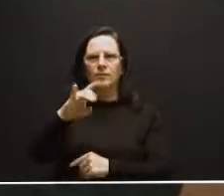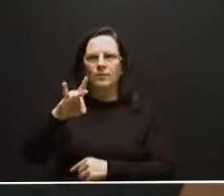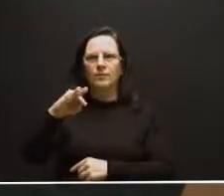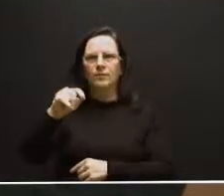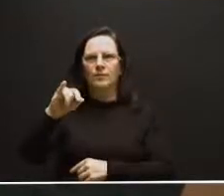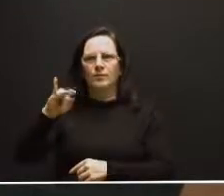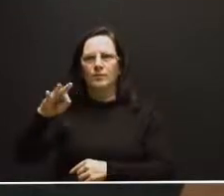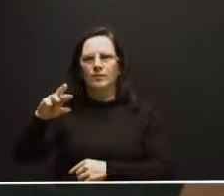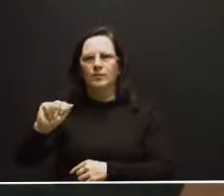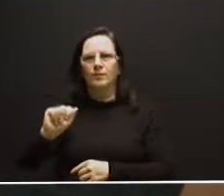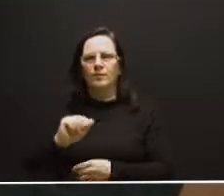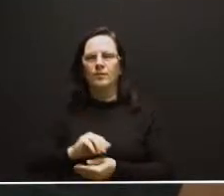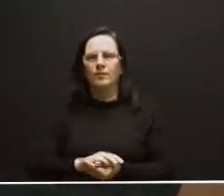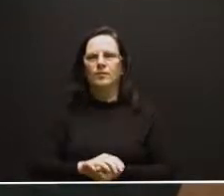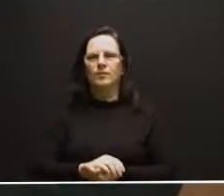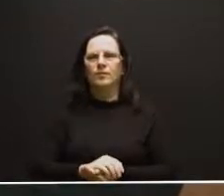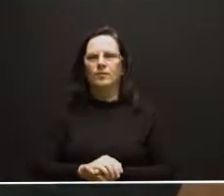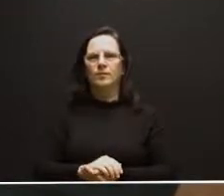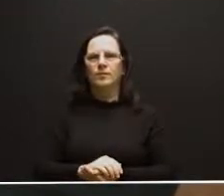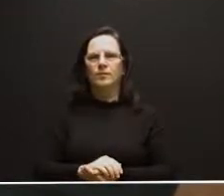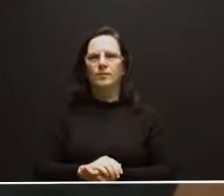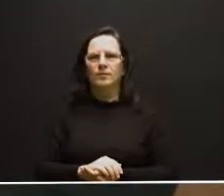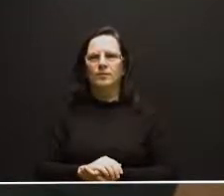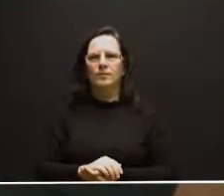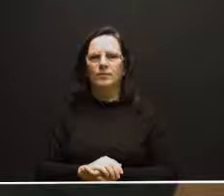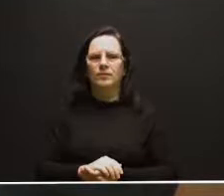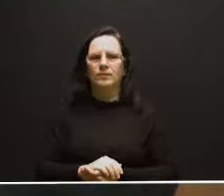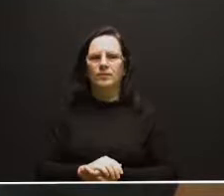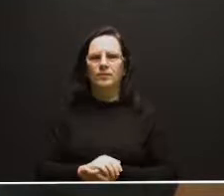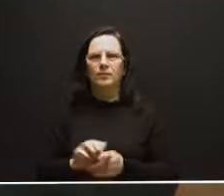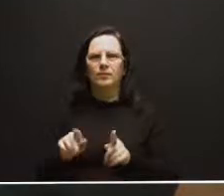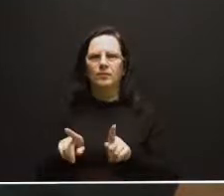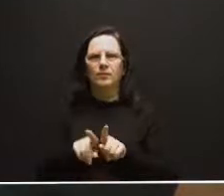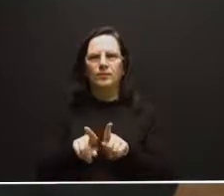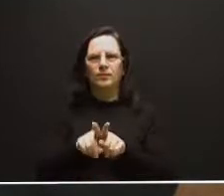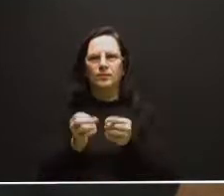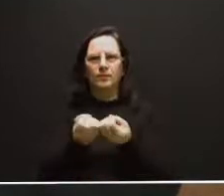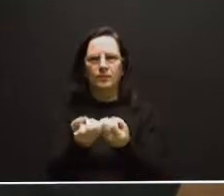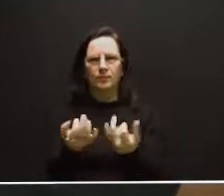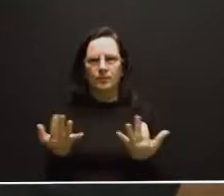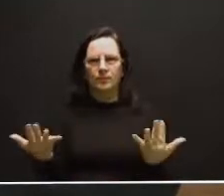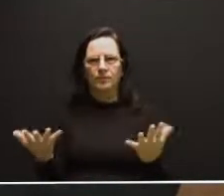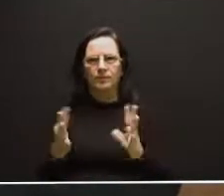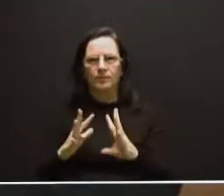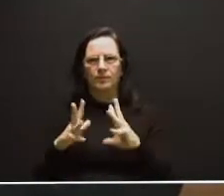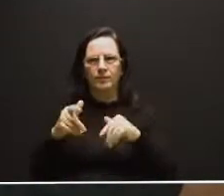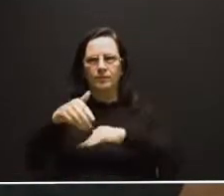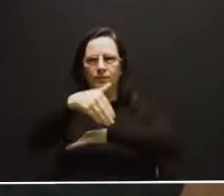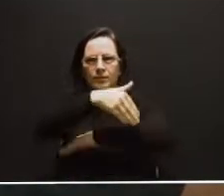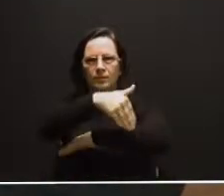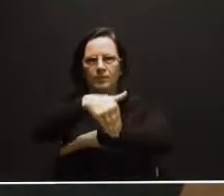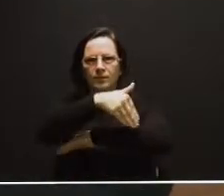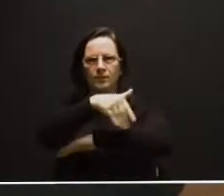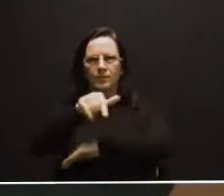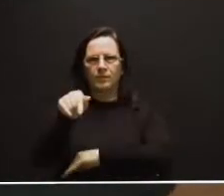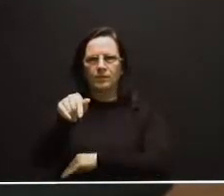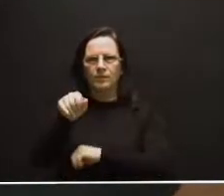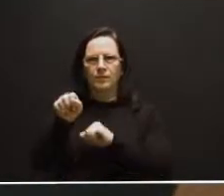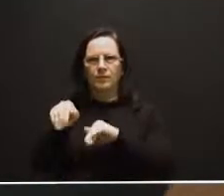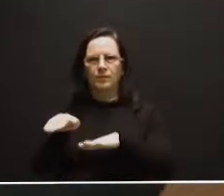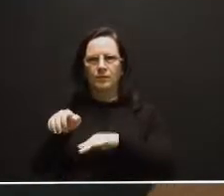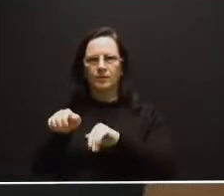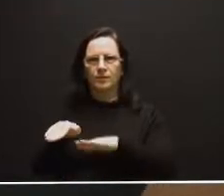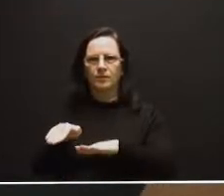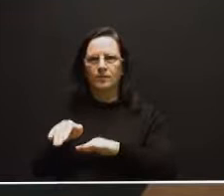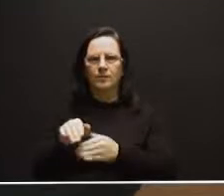silva encaminhe-se manutenção do leito carroçável da esquina da rua sete de setembro